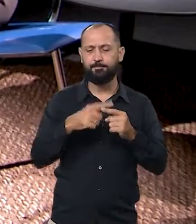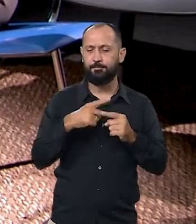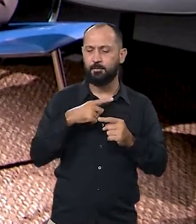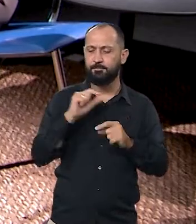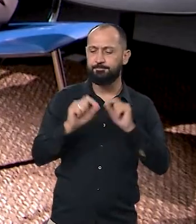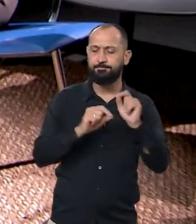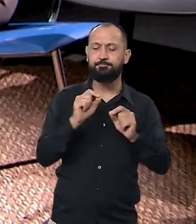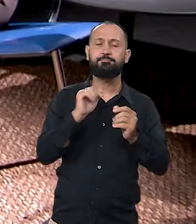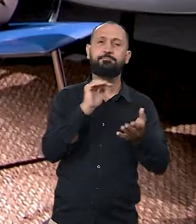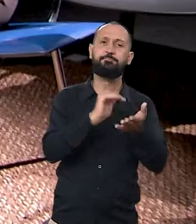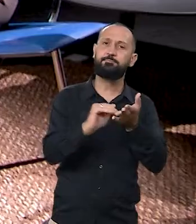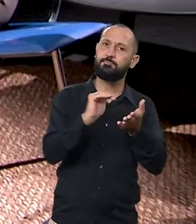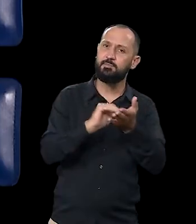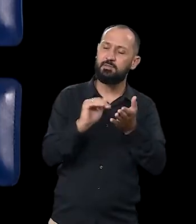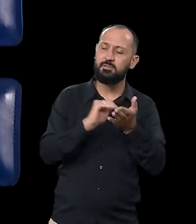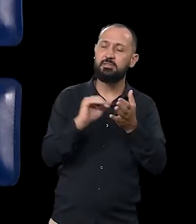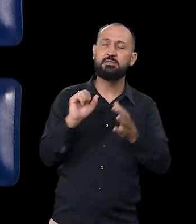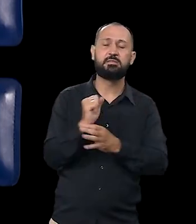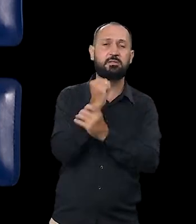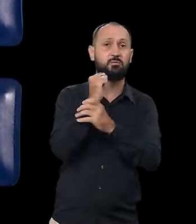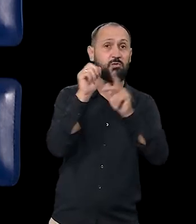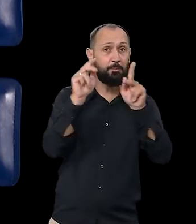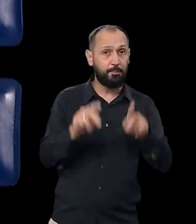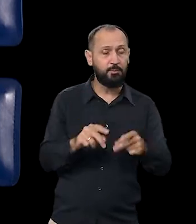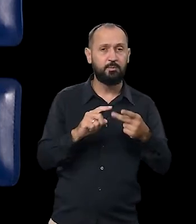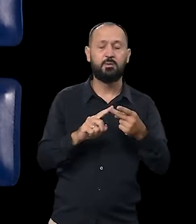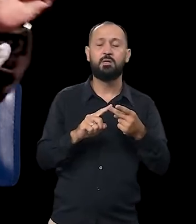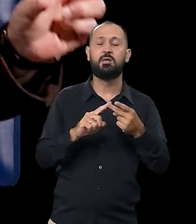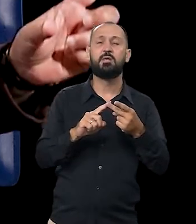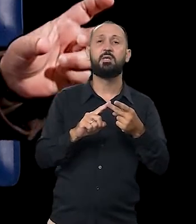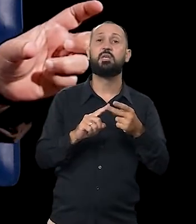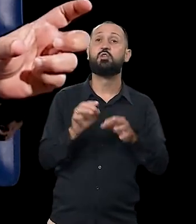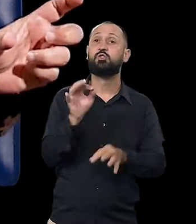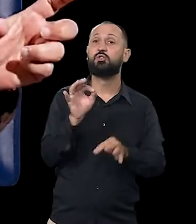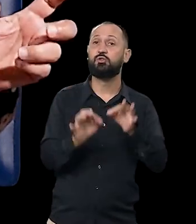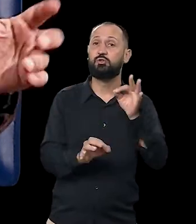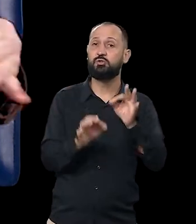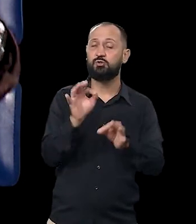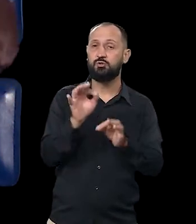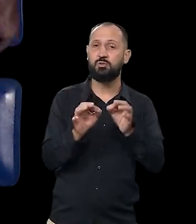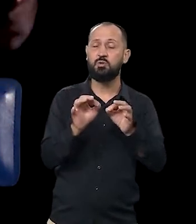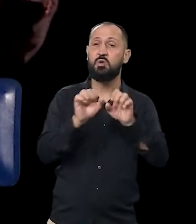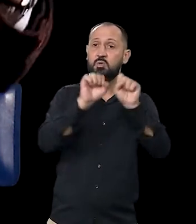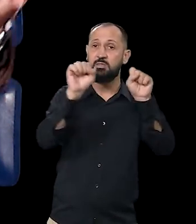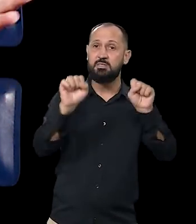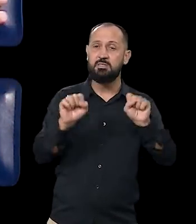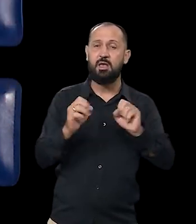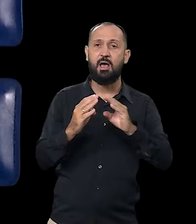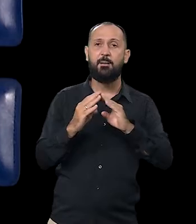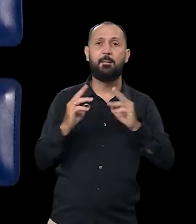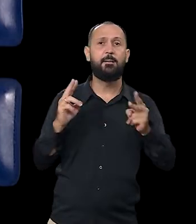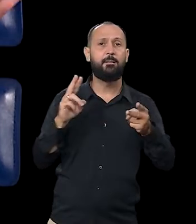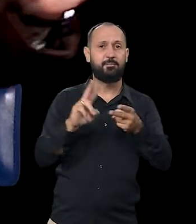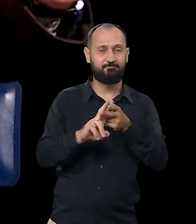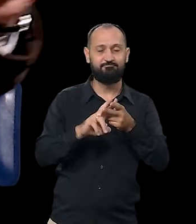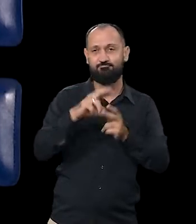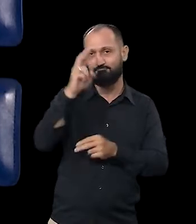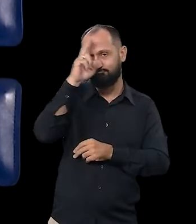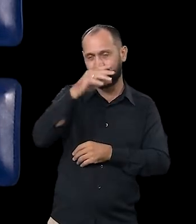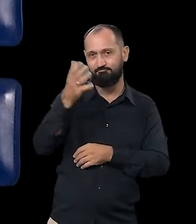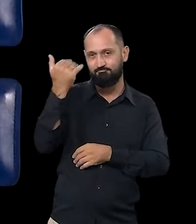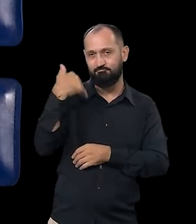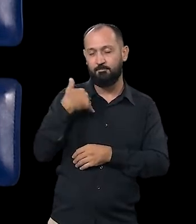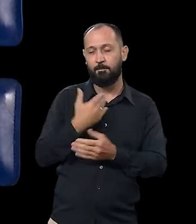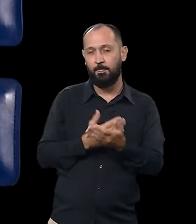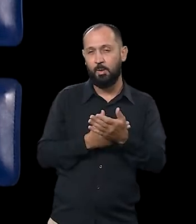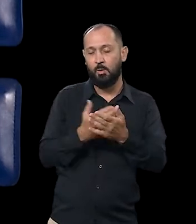porque nós temos a Secretaria de Segurança Pública e Justiça, todo o sistema prisional. Eu me lembro,